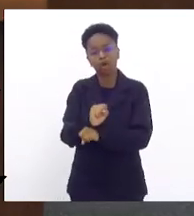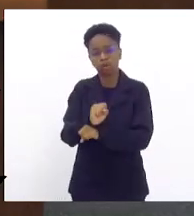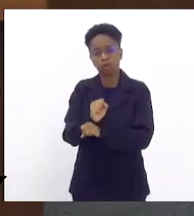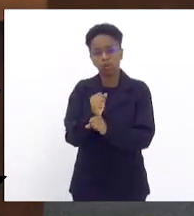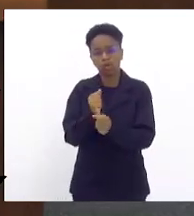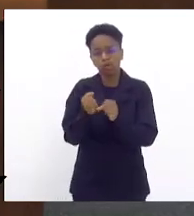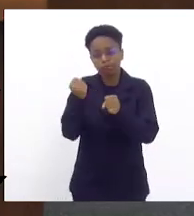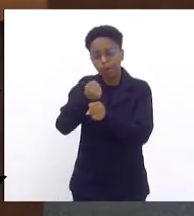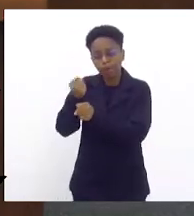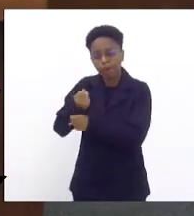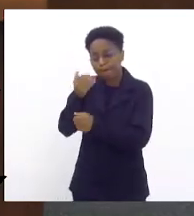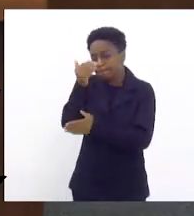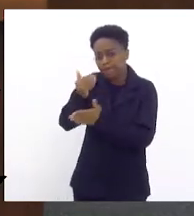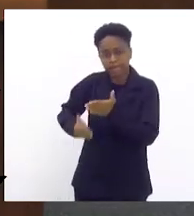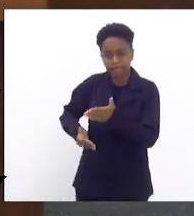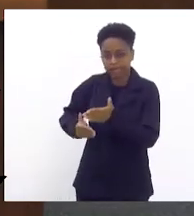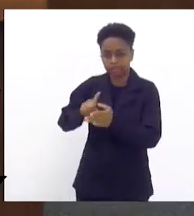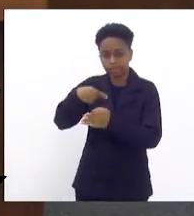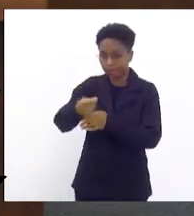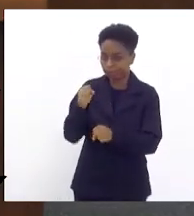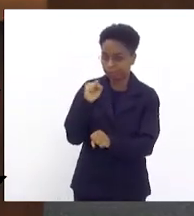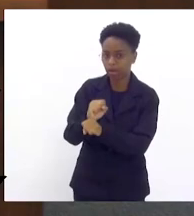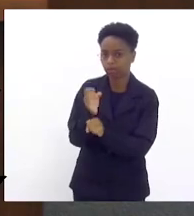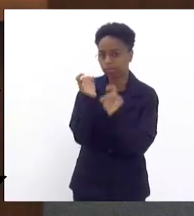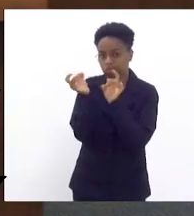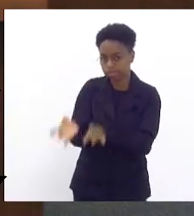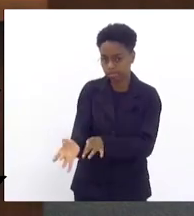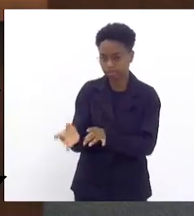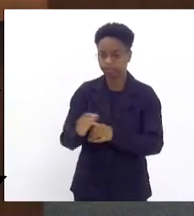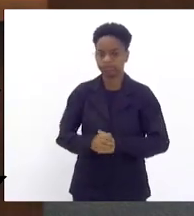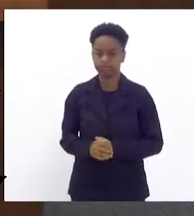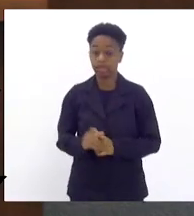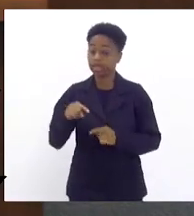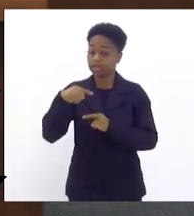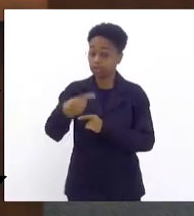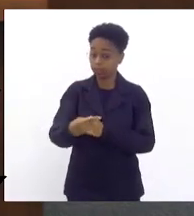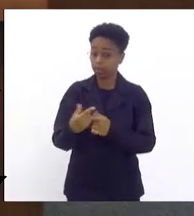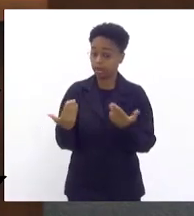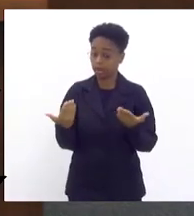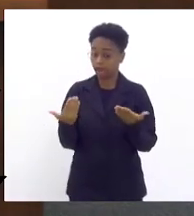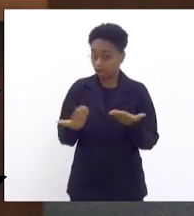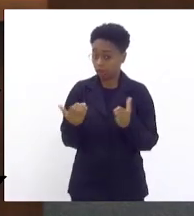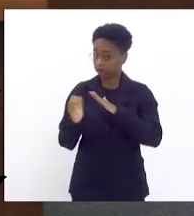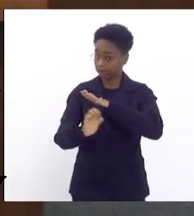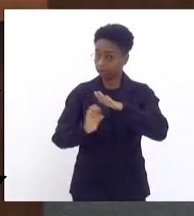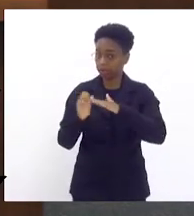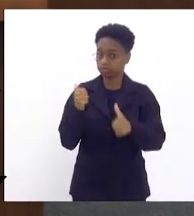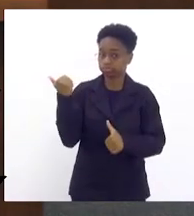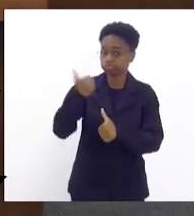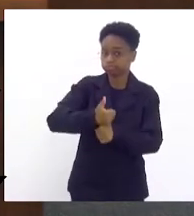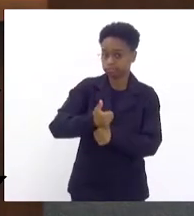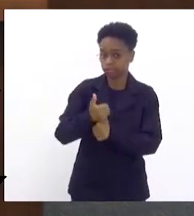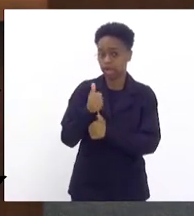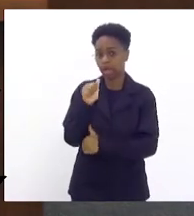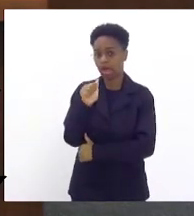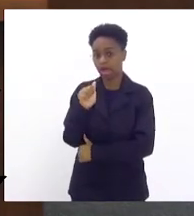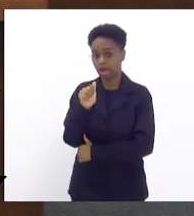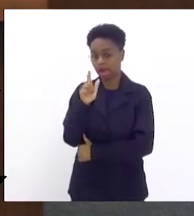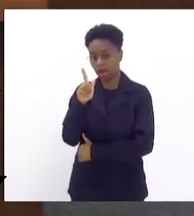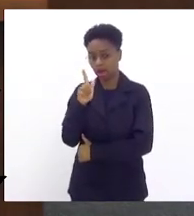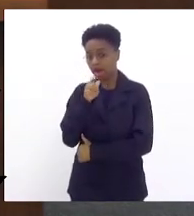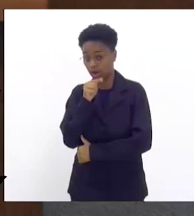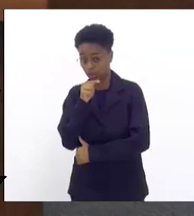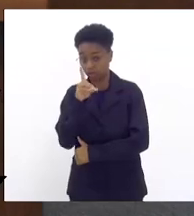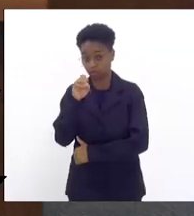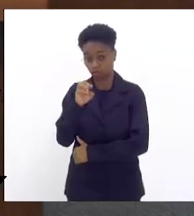tratamento de esgoto São Gonçalo 1 e deixaram para lá. Quando a Águas do Rio agora assumiu, o que acontece? Passou